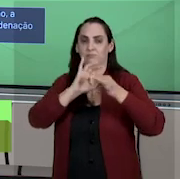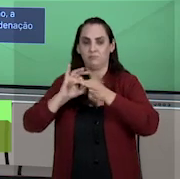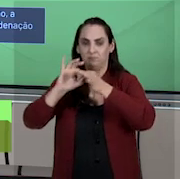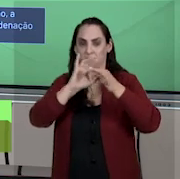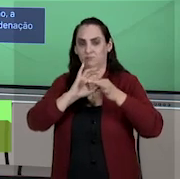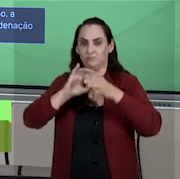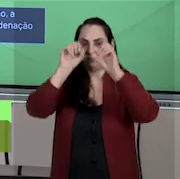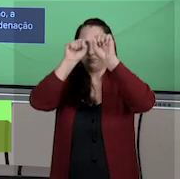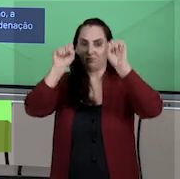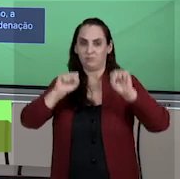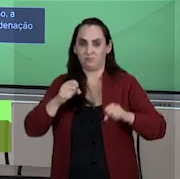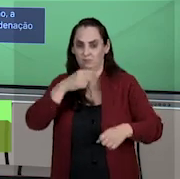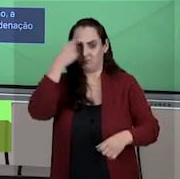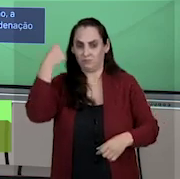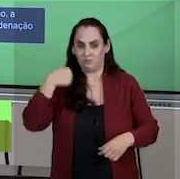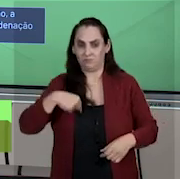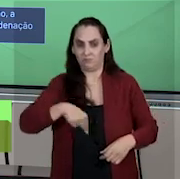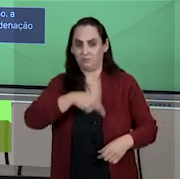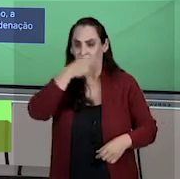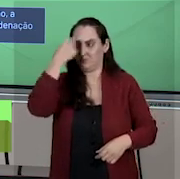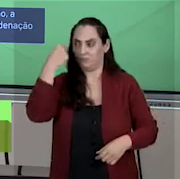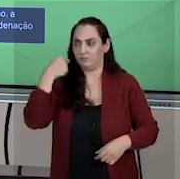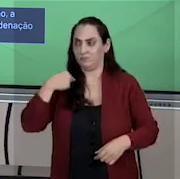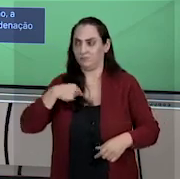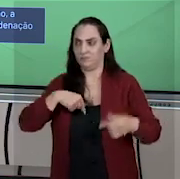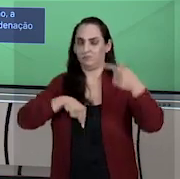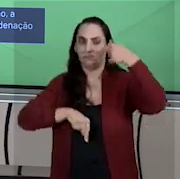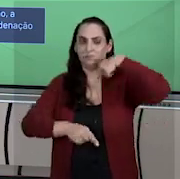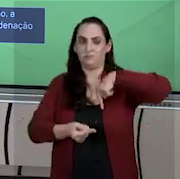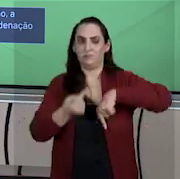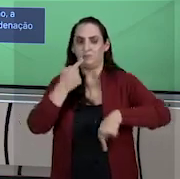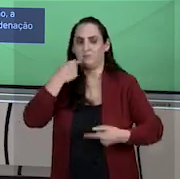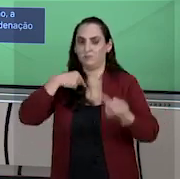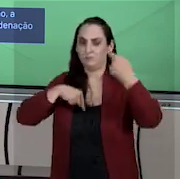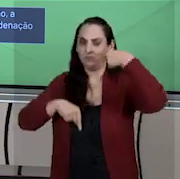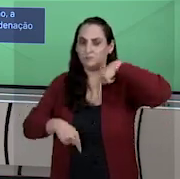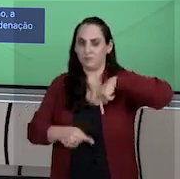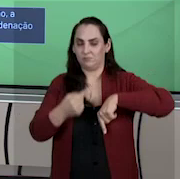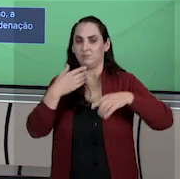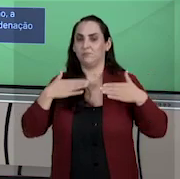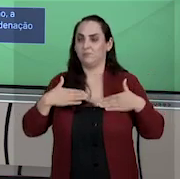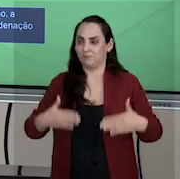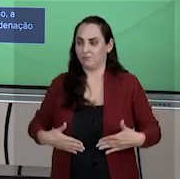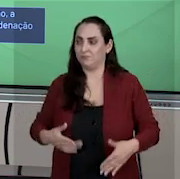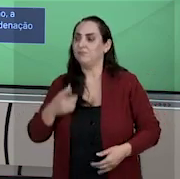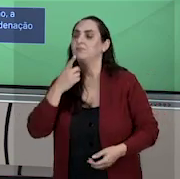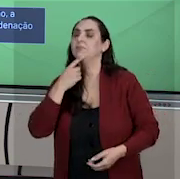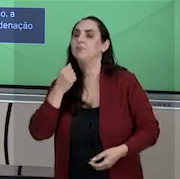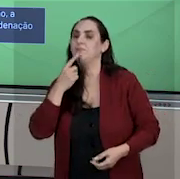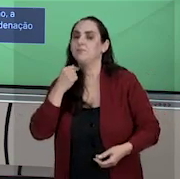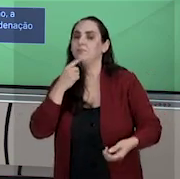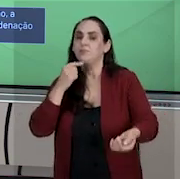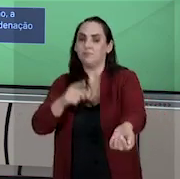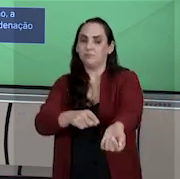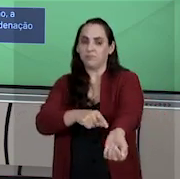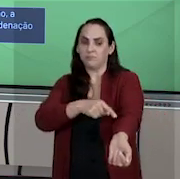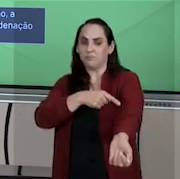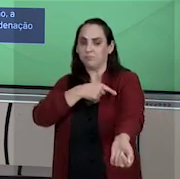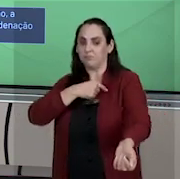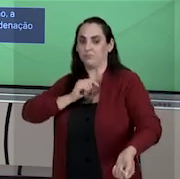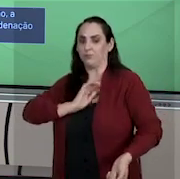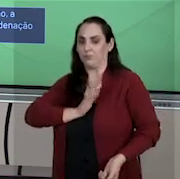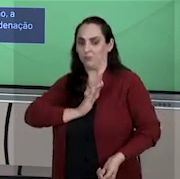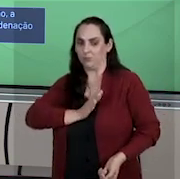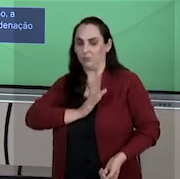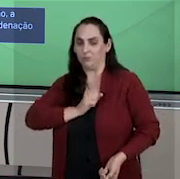extremamente importante. O sistema circulatório, ele leva o sangue por todo o corpo. O coração bombeia, leva esse